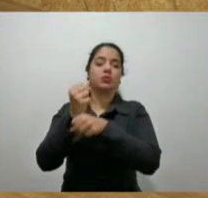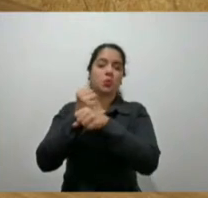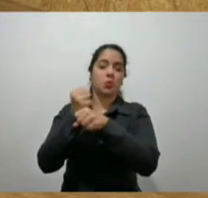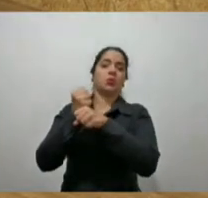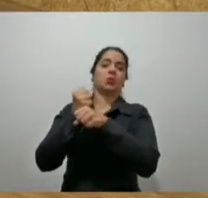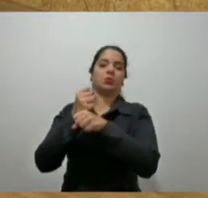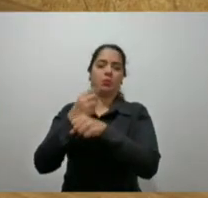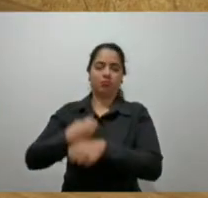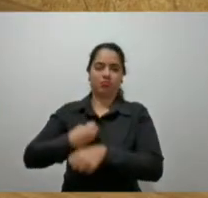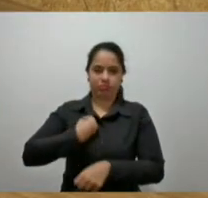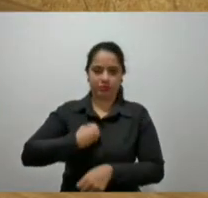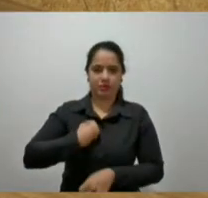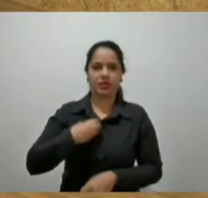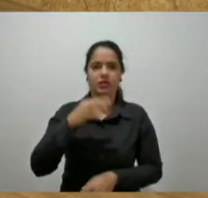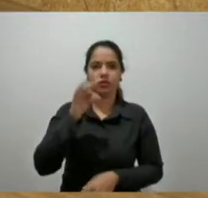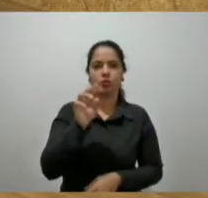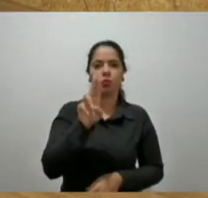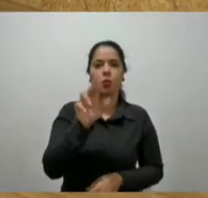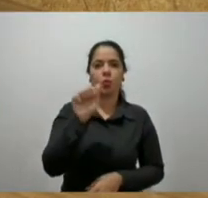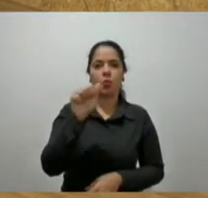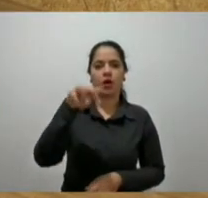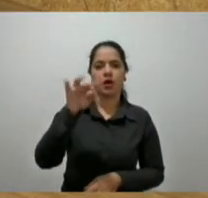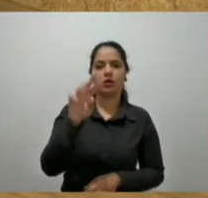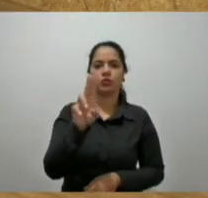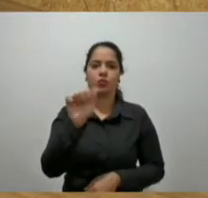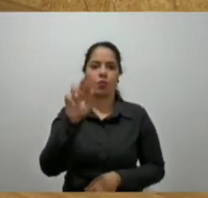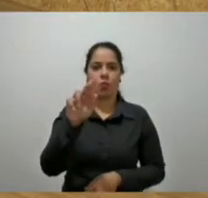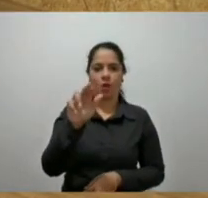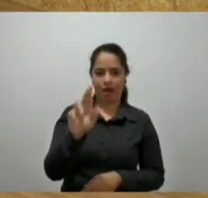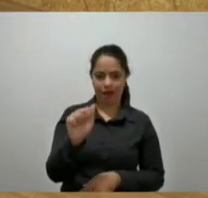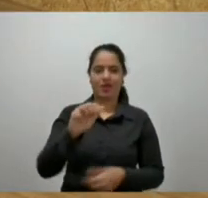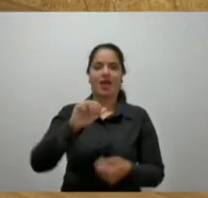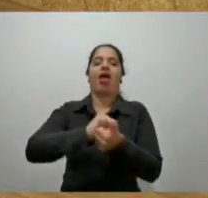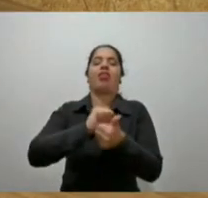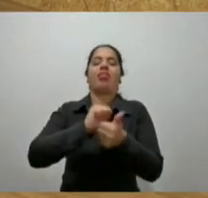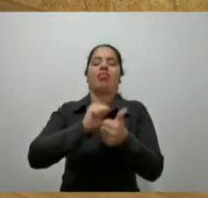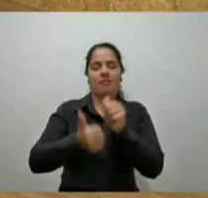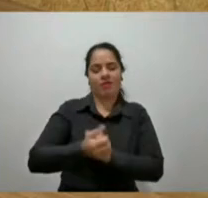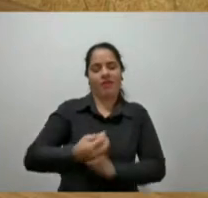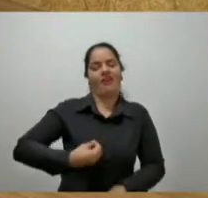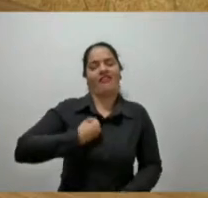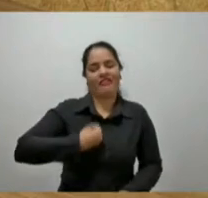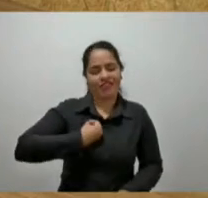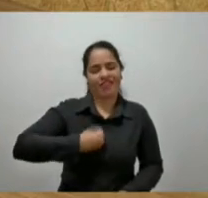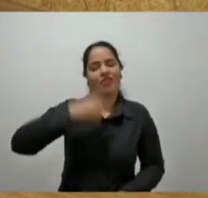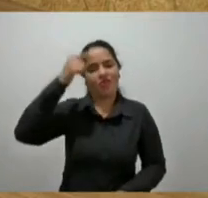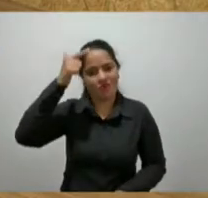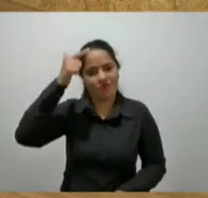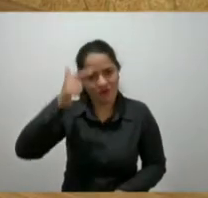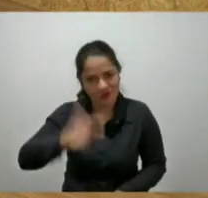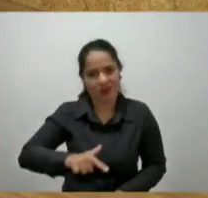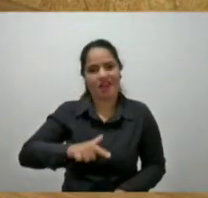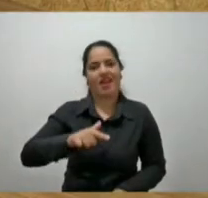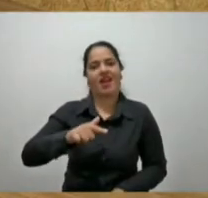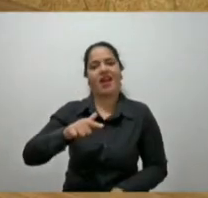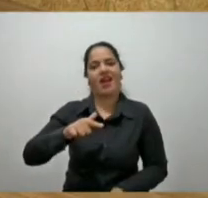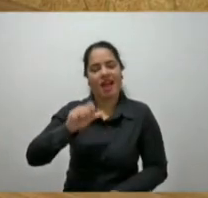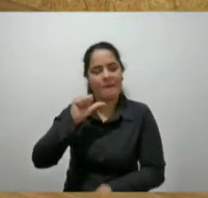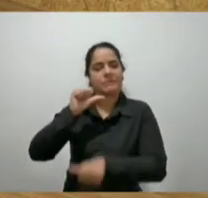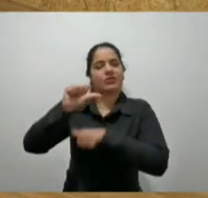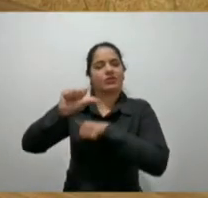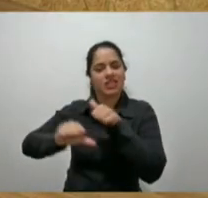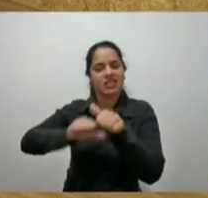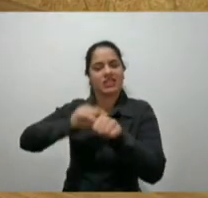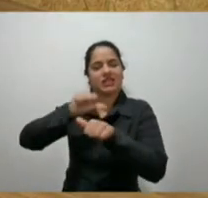a tuatuara, ela foi capaz de se adaptar e de sobreviver a todas essas mudanças que ainda existem. E